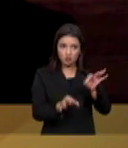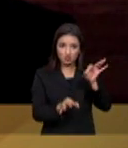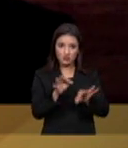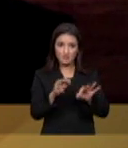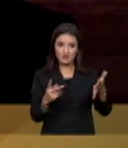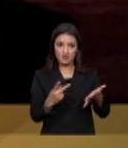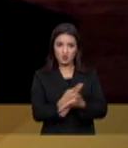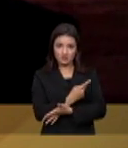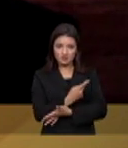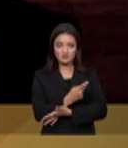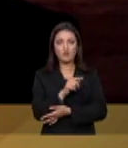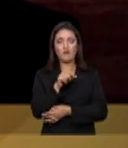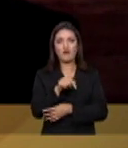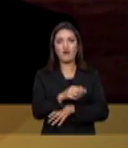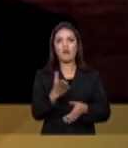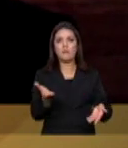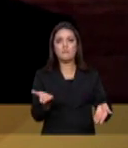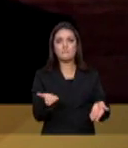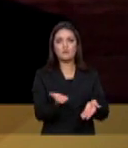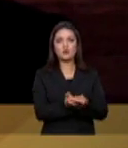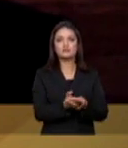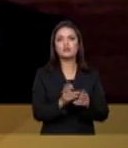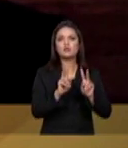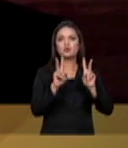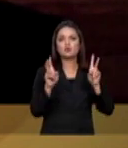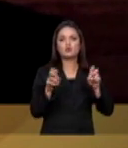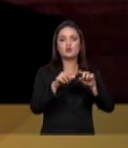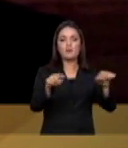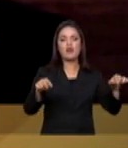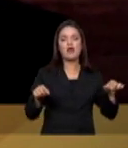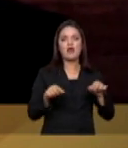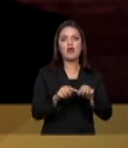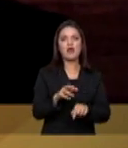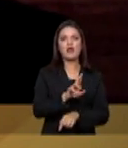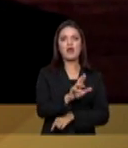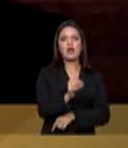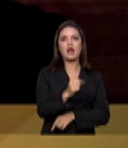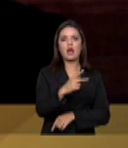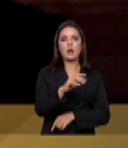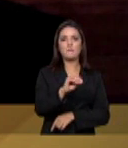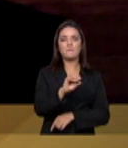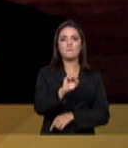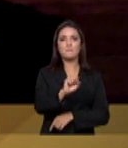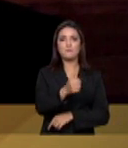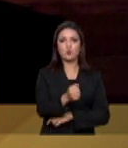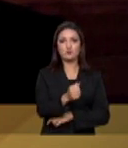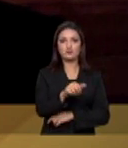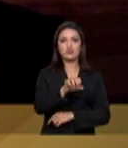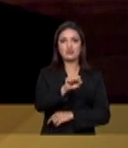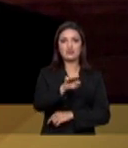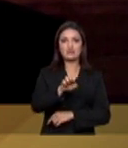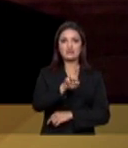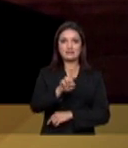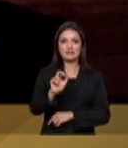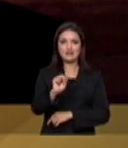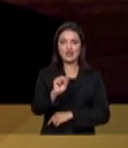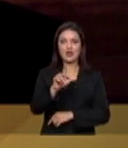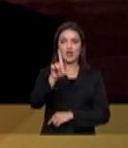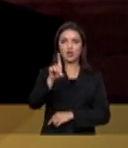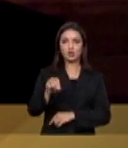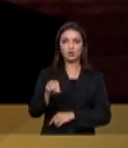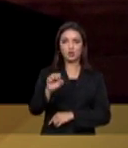e essa referente a raposa Serra do Sol o princípio da segurança jurídica